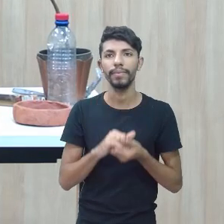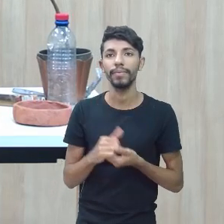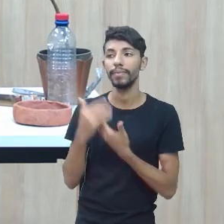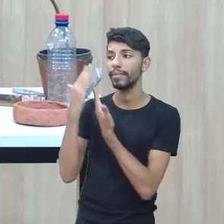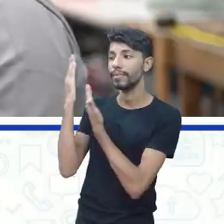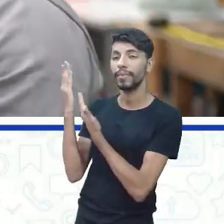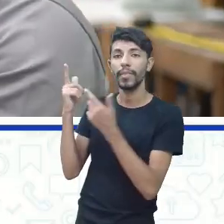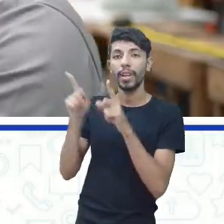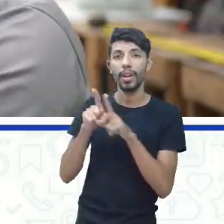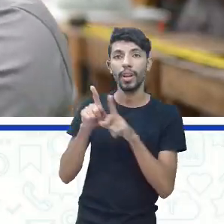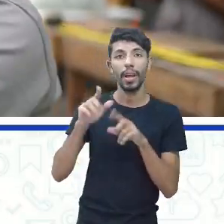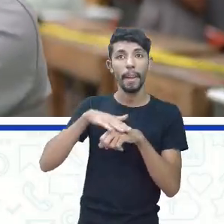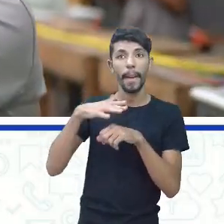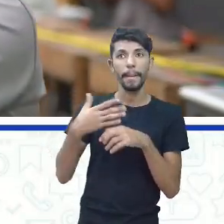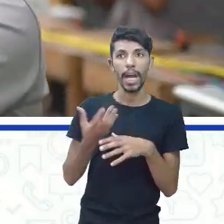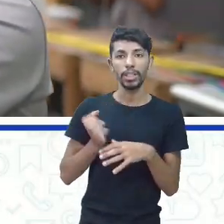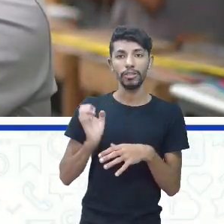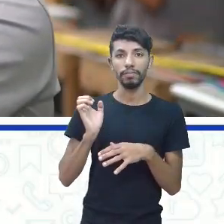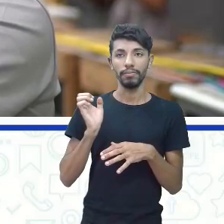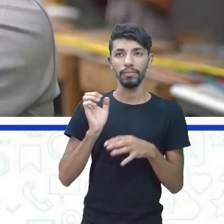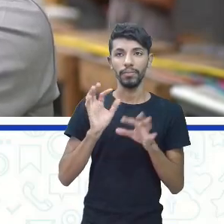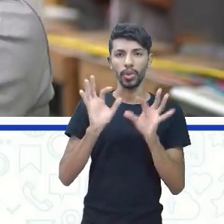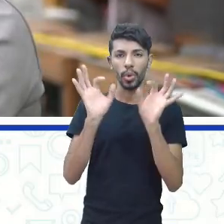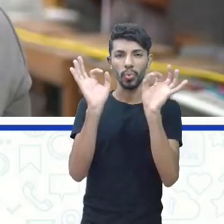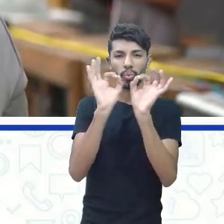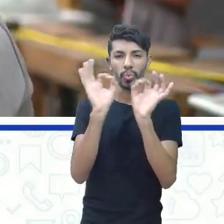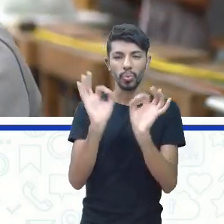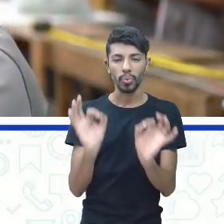aqui uma mais sofisticada, ok?